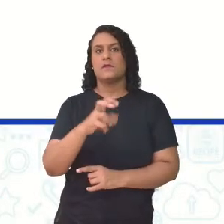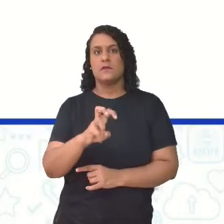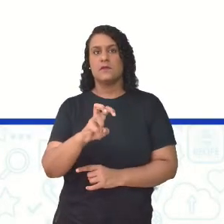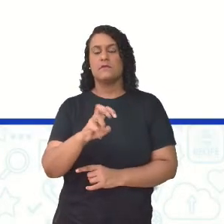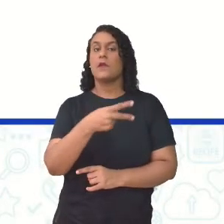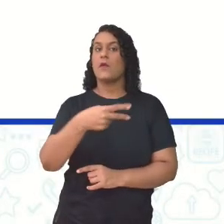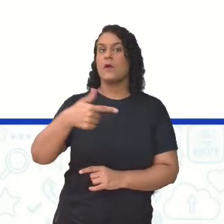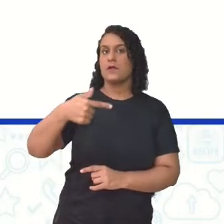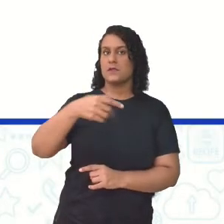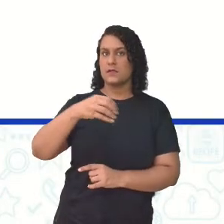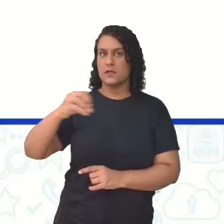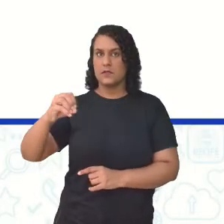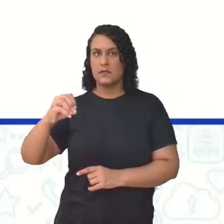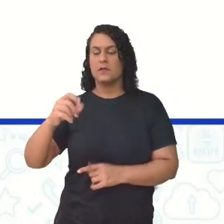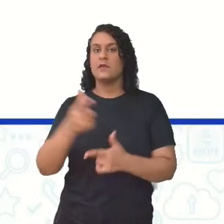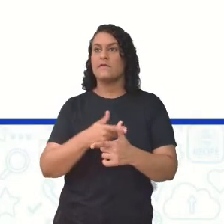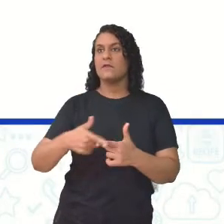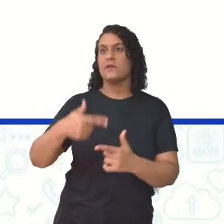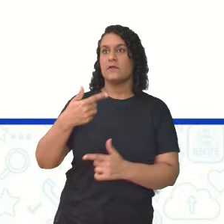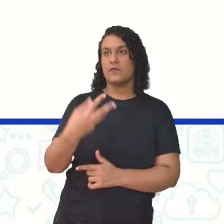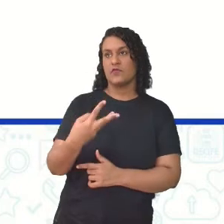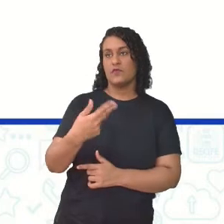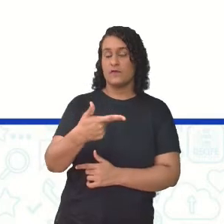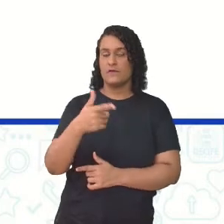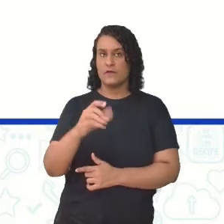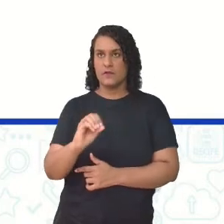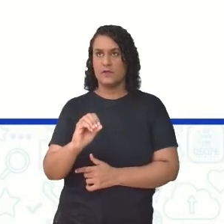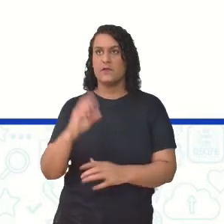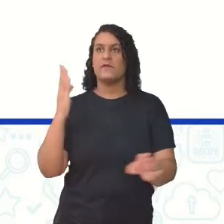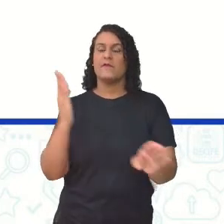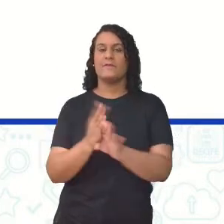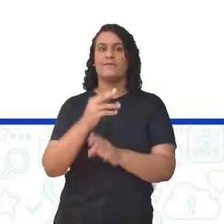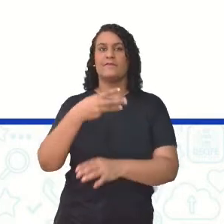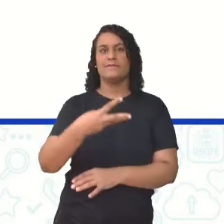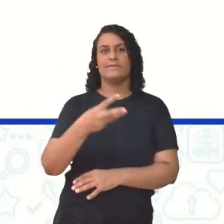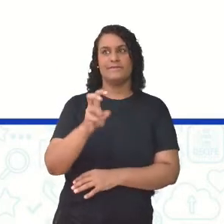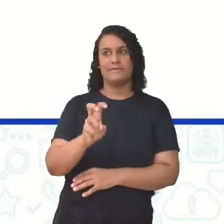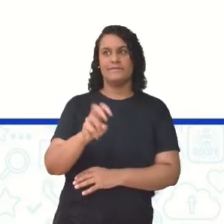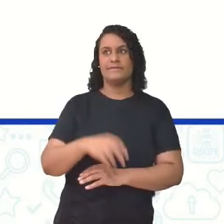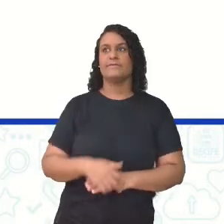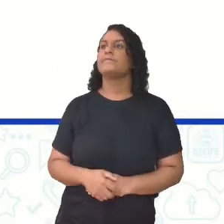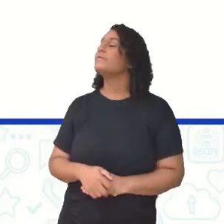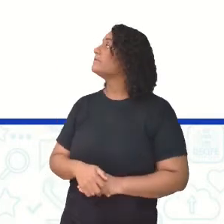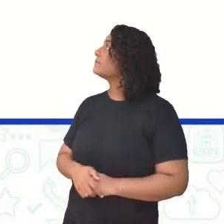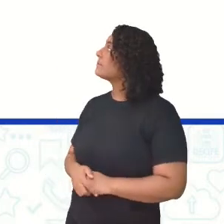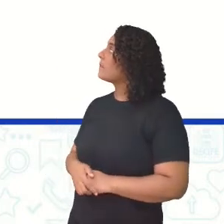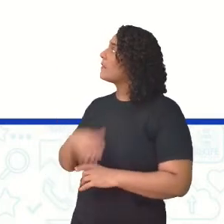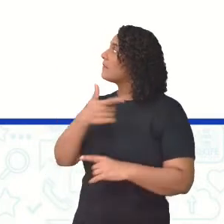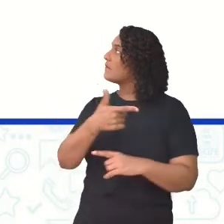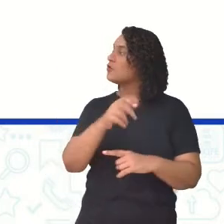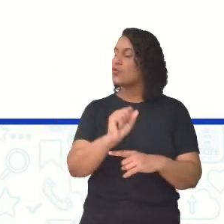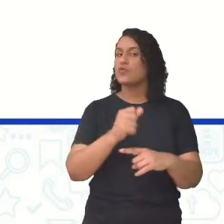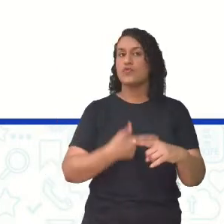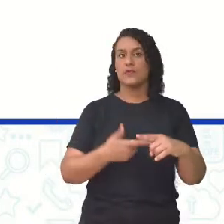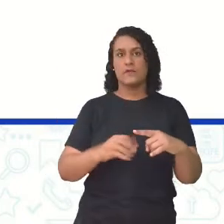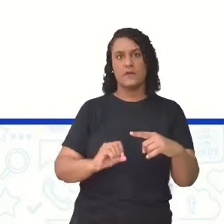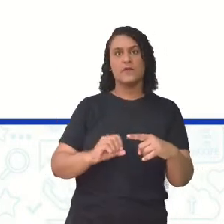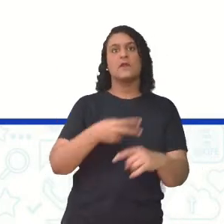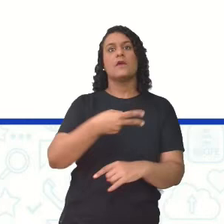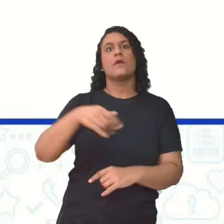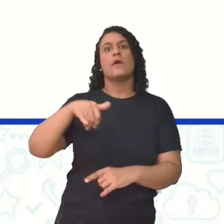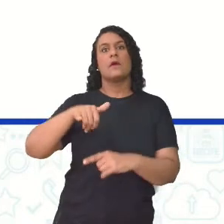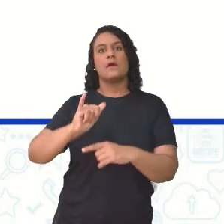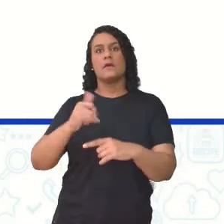por 20, vai dar 35. E o outro, para descobrir, ó, é 28 sobre 20 igual a y